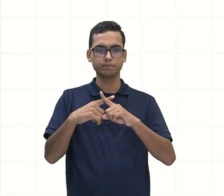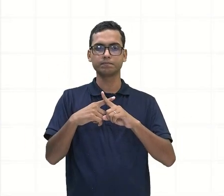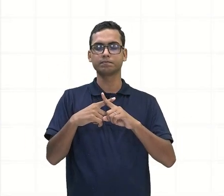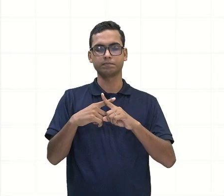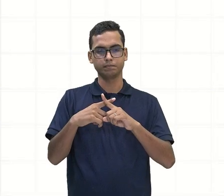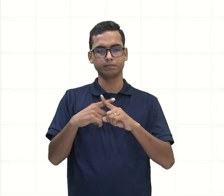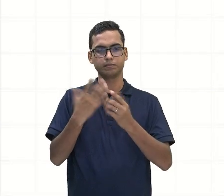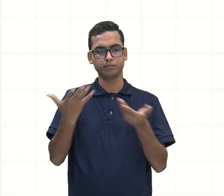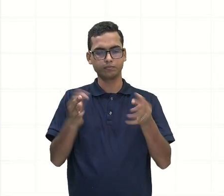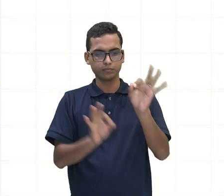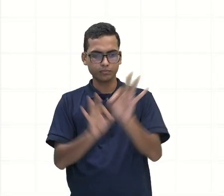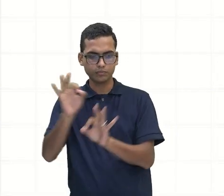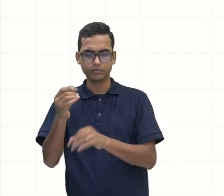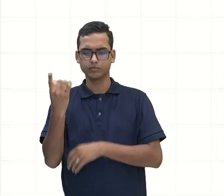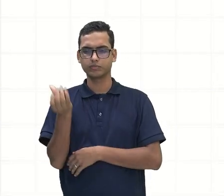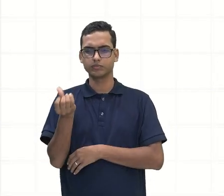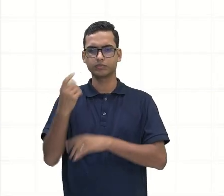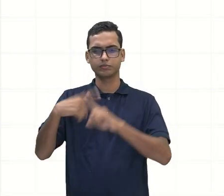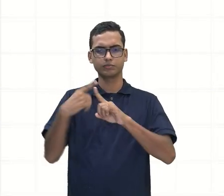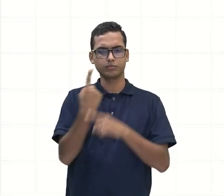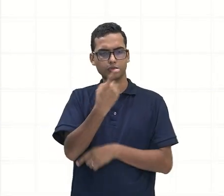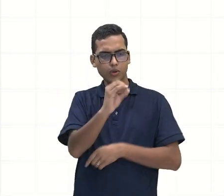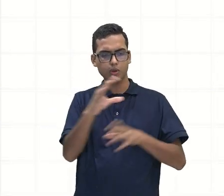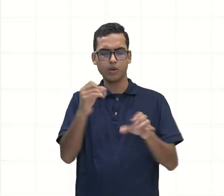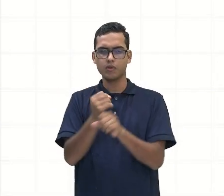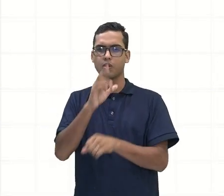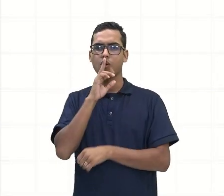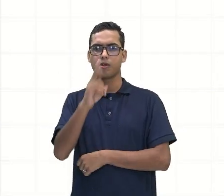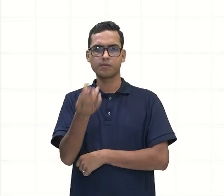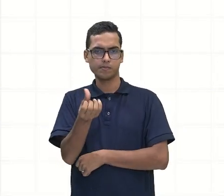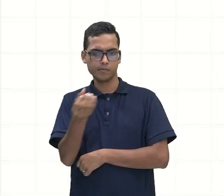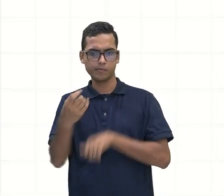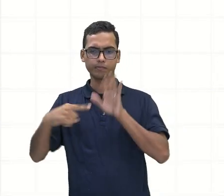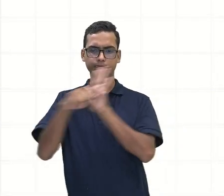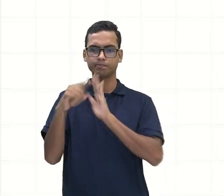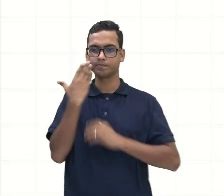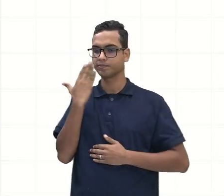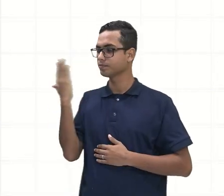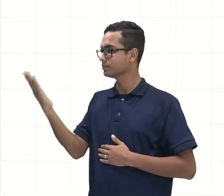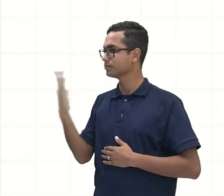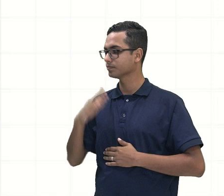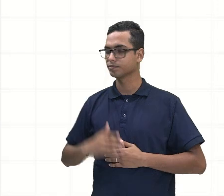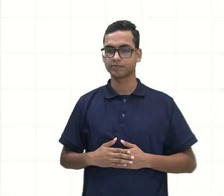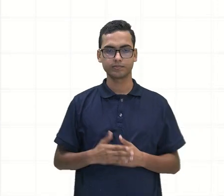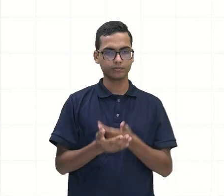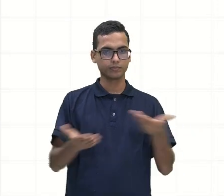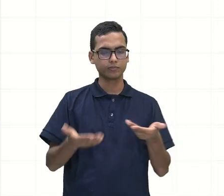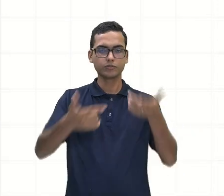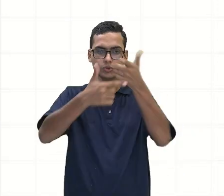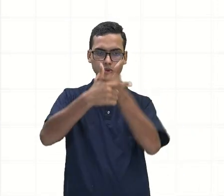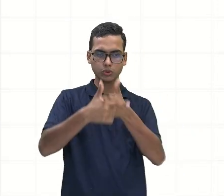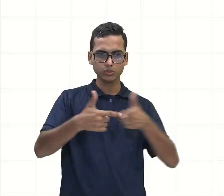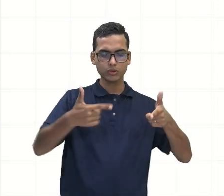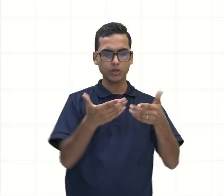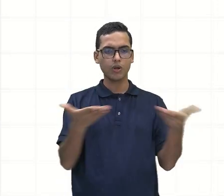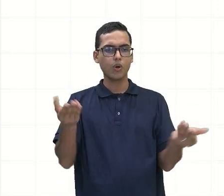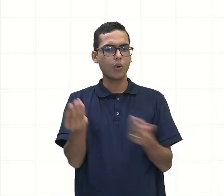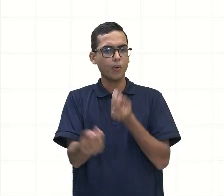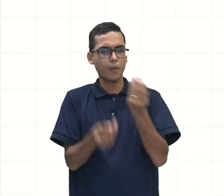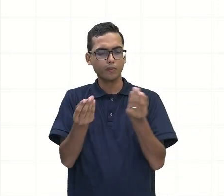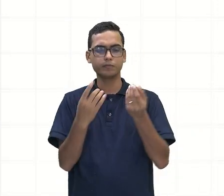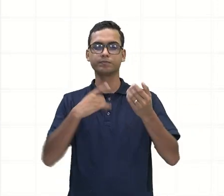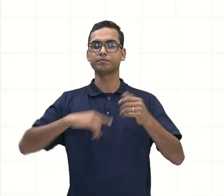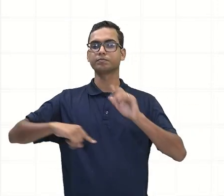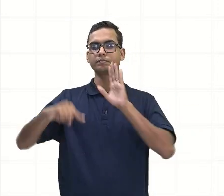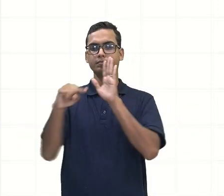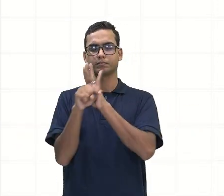vezes 10, 60. Muito bem. Agora eu tenho uma divisão, ó, de menos 4 por menos